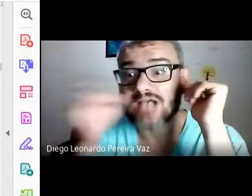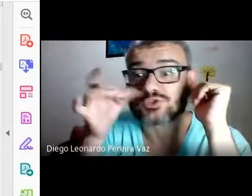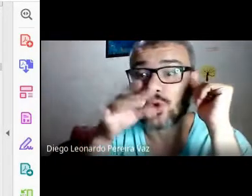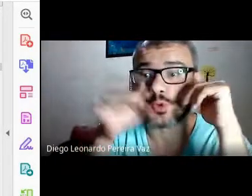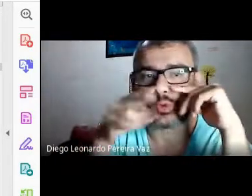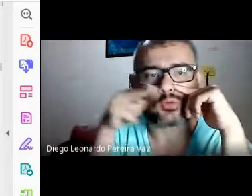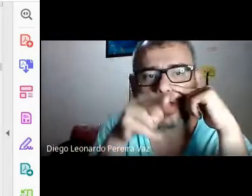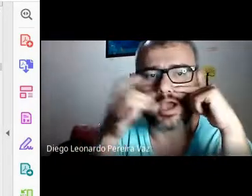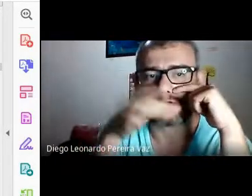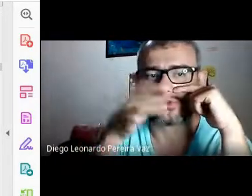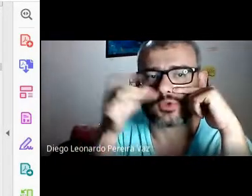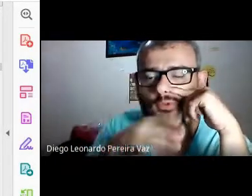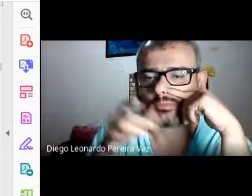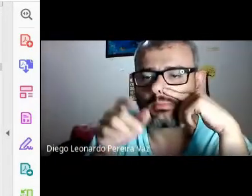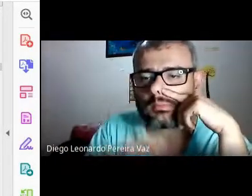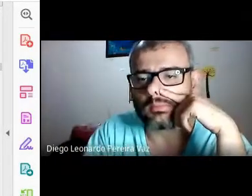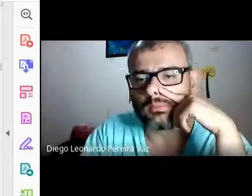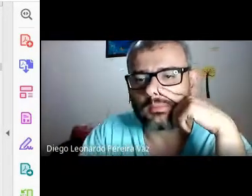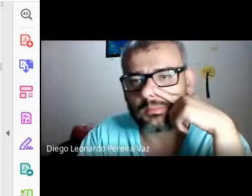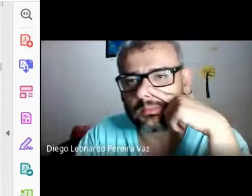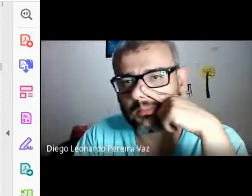Já, é isso. É isso.